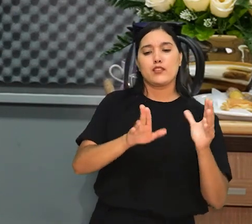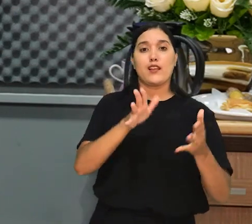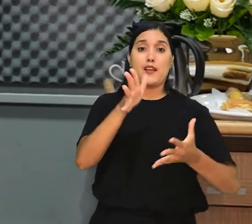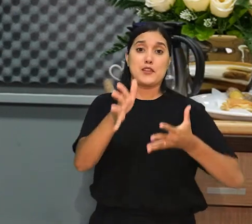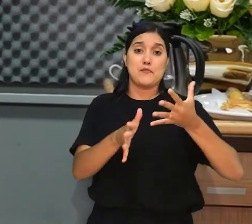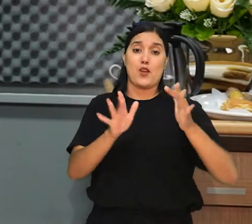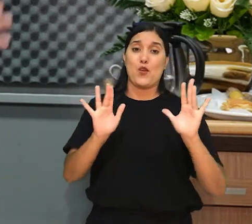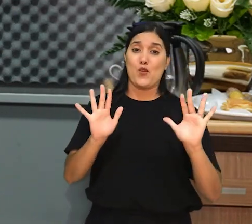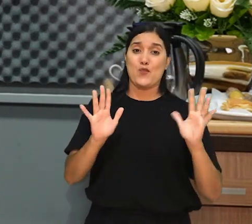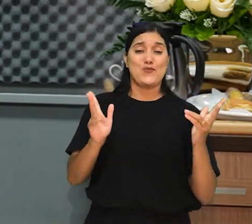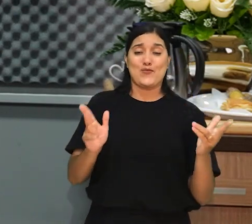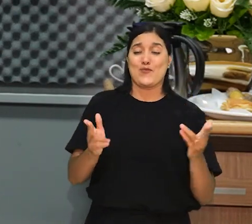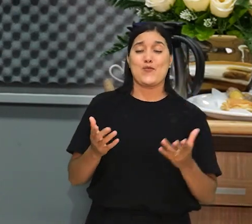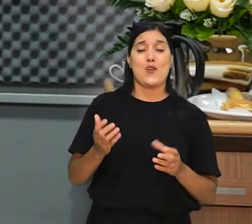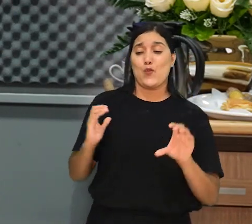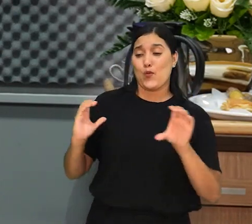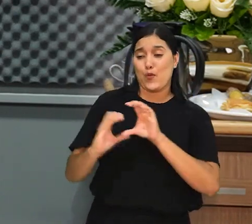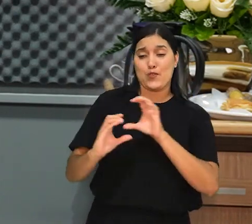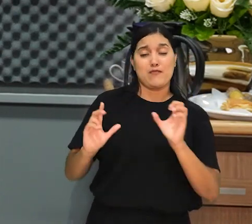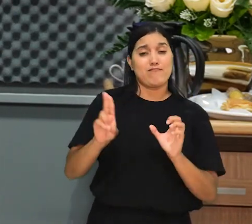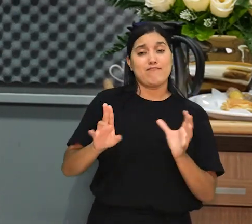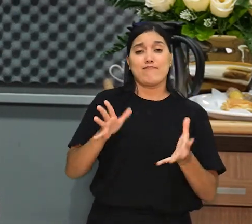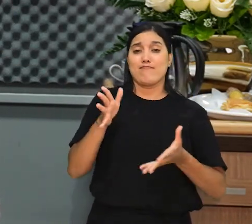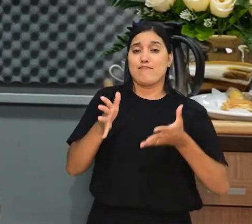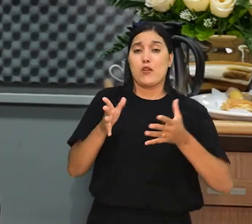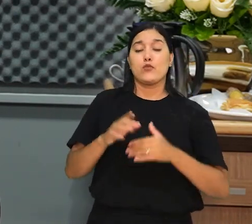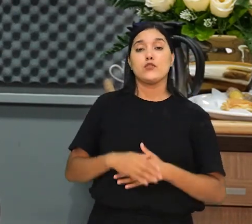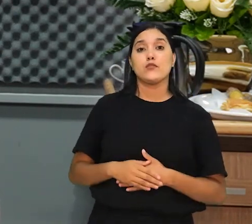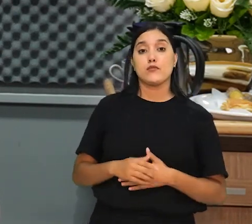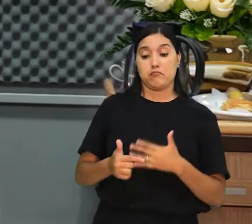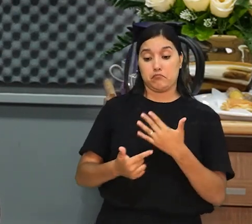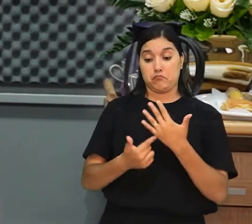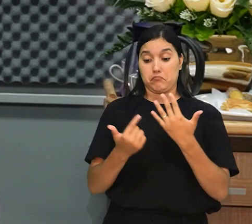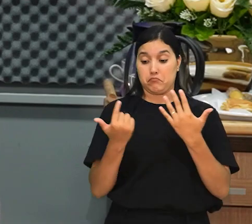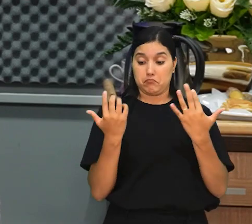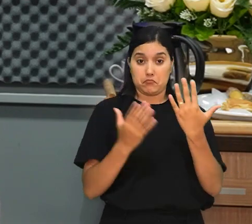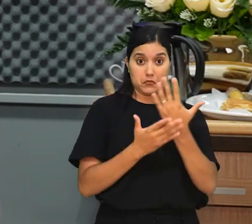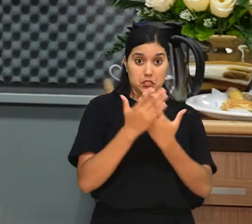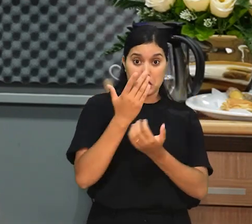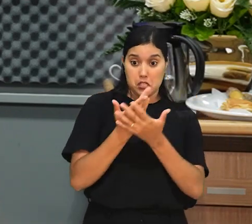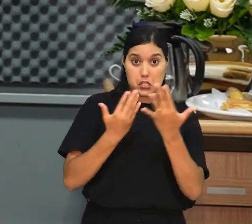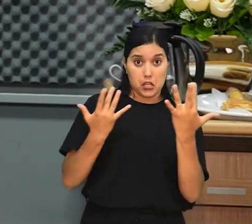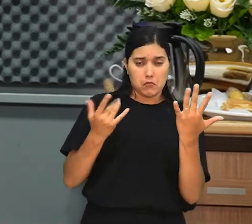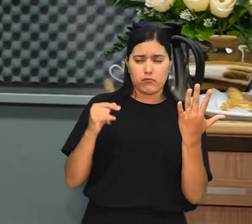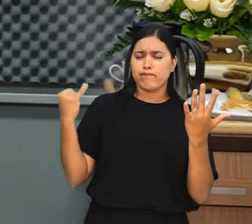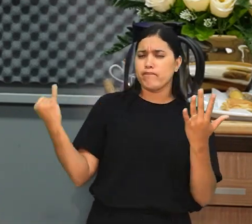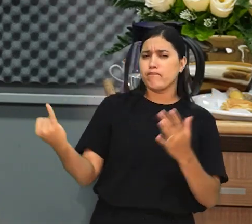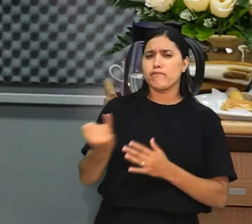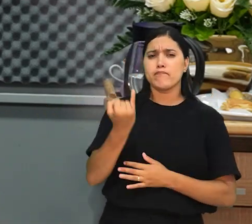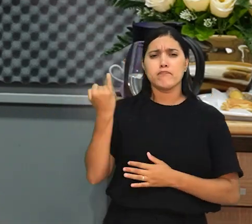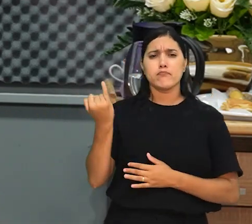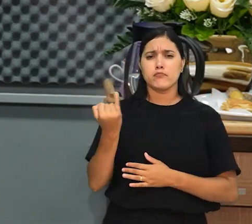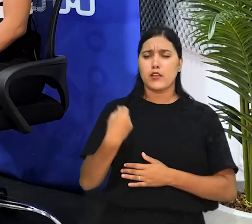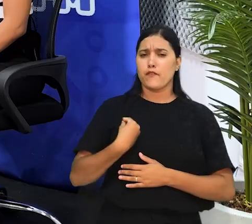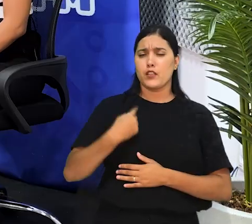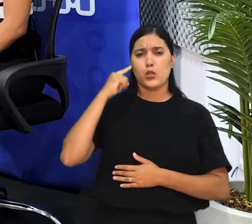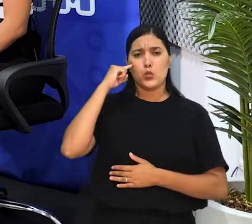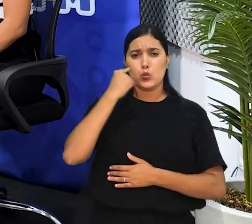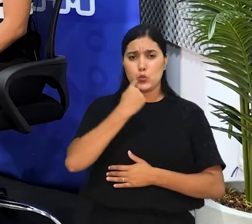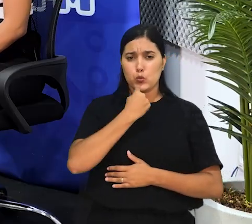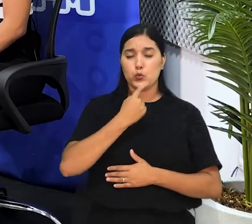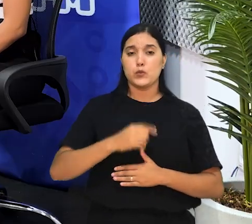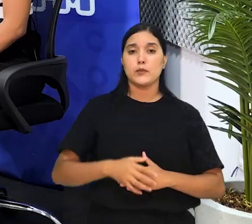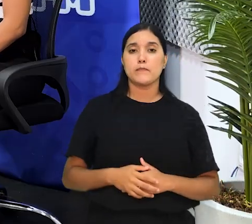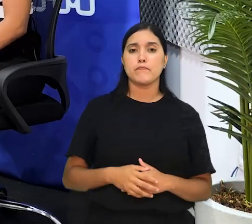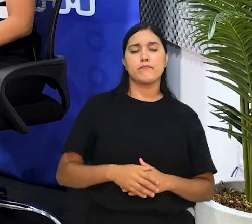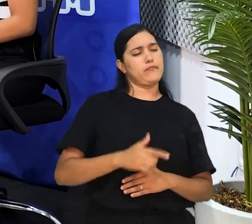forma ele vai falar comigo? Também com as mãos. Então, as mãos é a fonte importantíssima na vida de